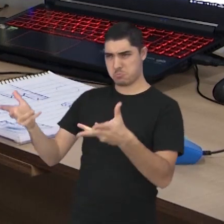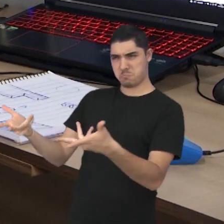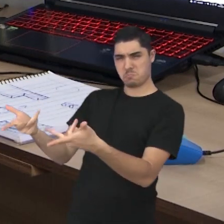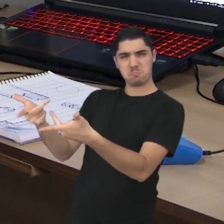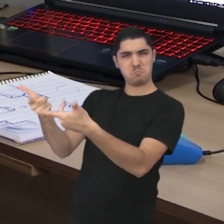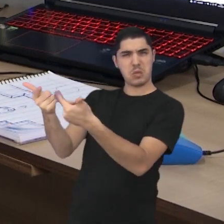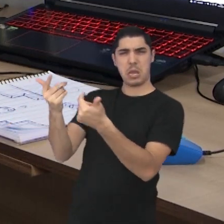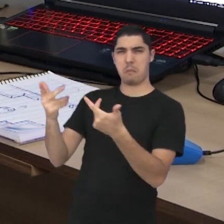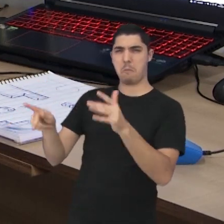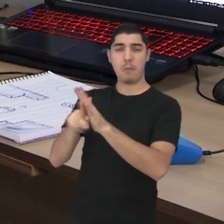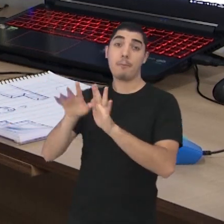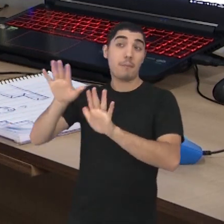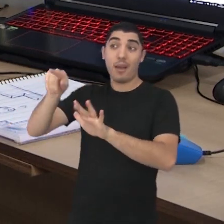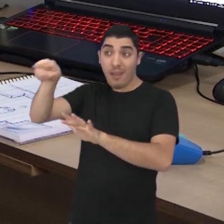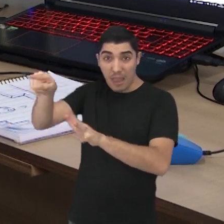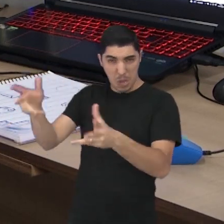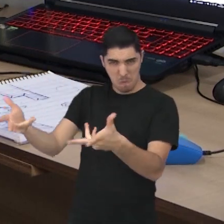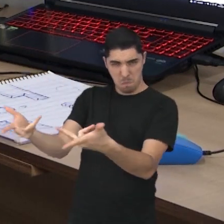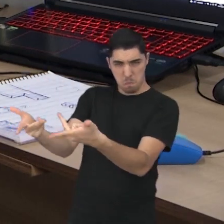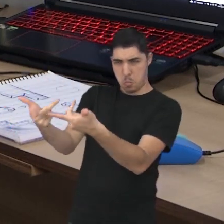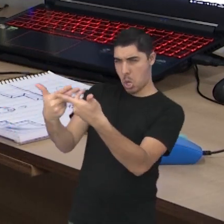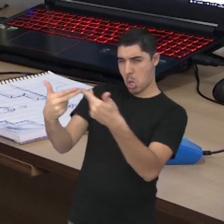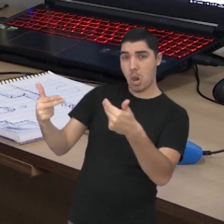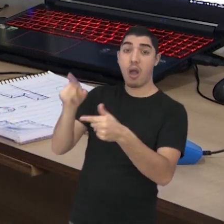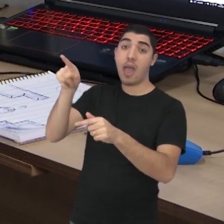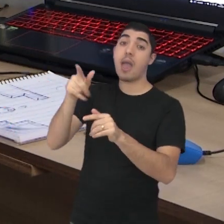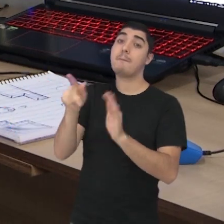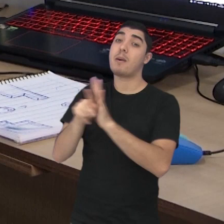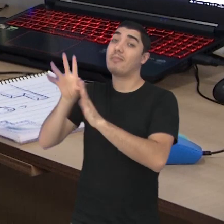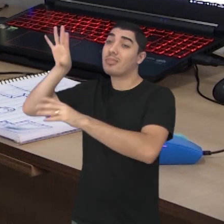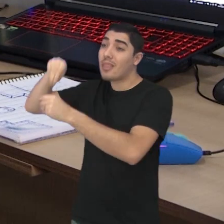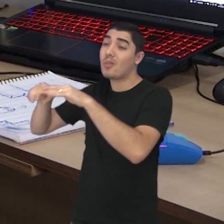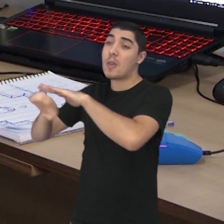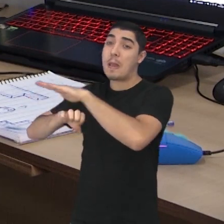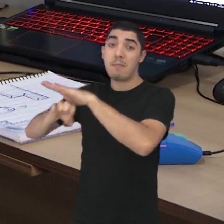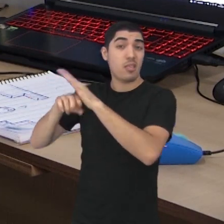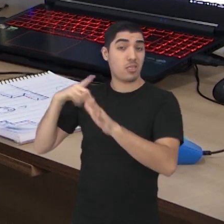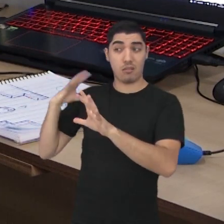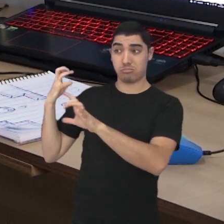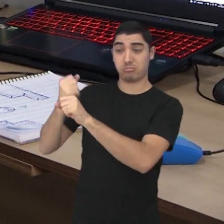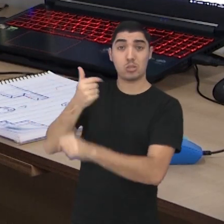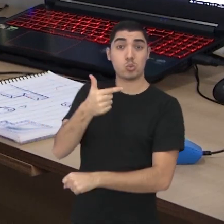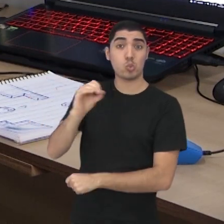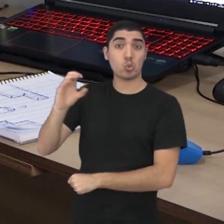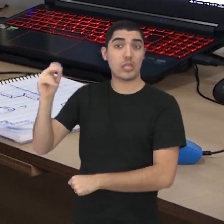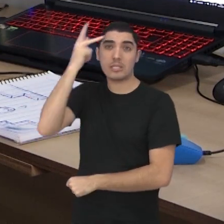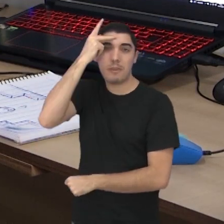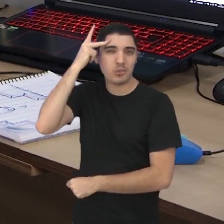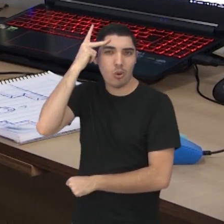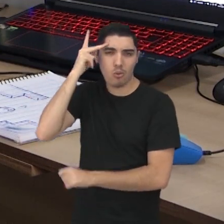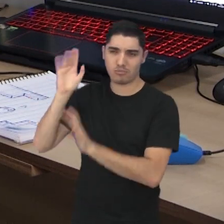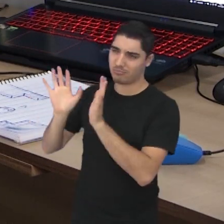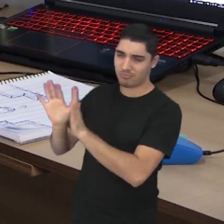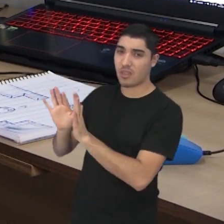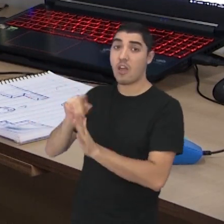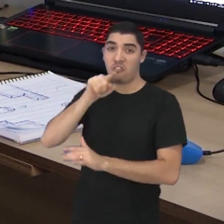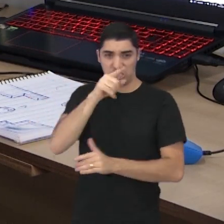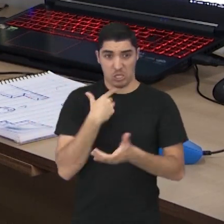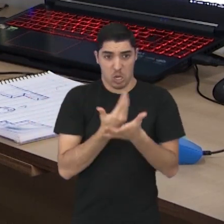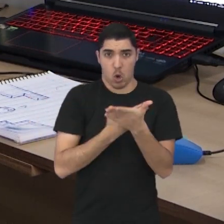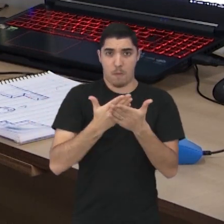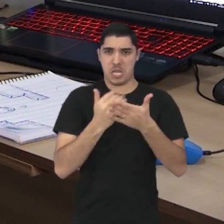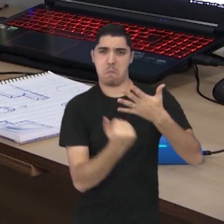gráficos maravilhosos. Aquilo são feitos por 200 pessoas dentro de uma empresa, diferente. Então não dá para começar de cima, comece de baixo,